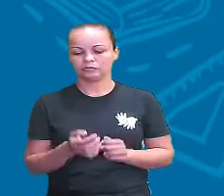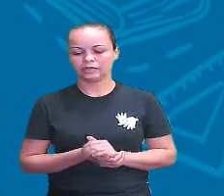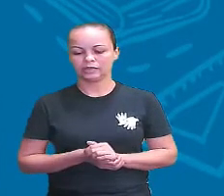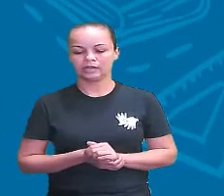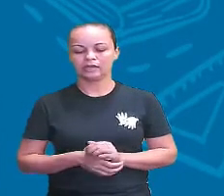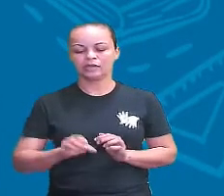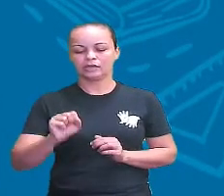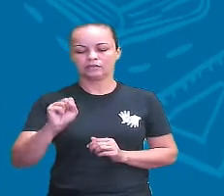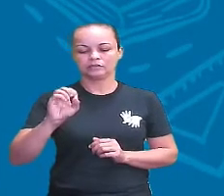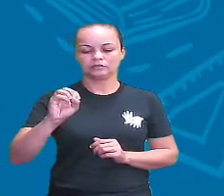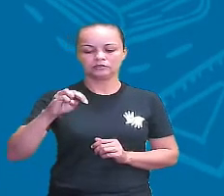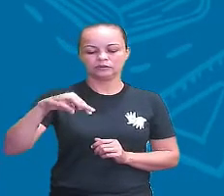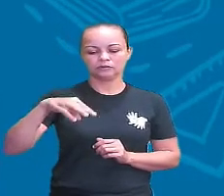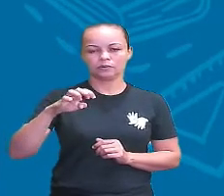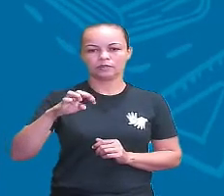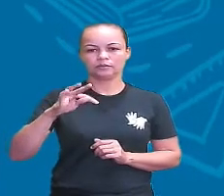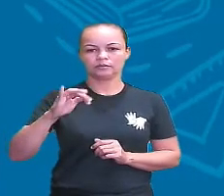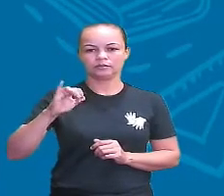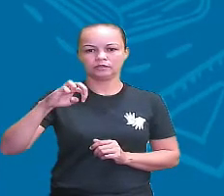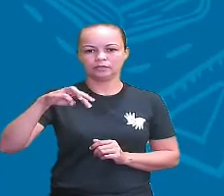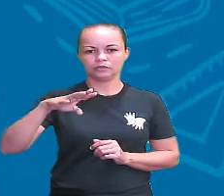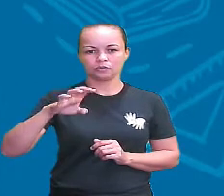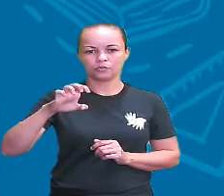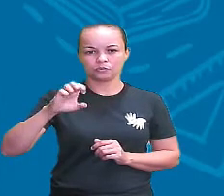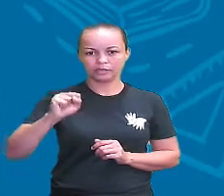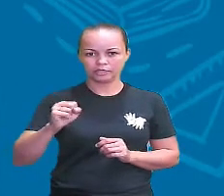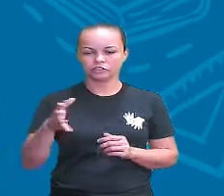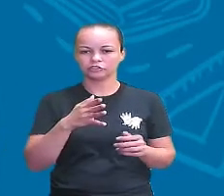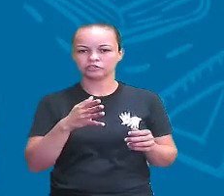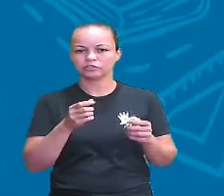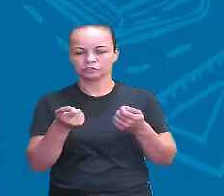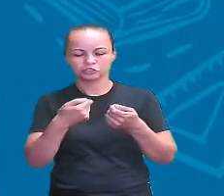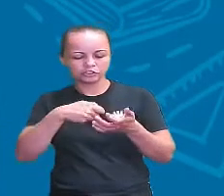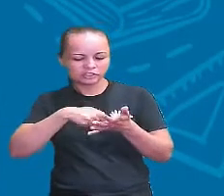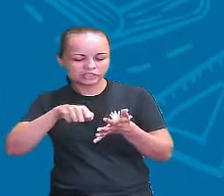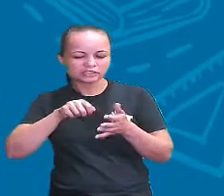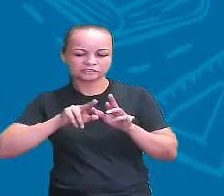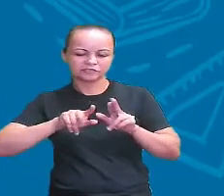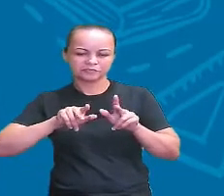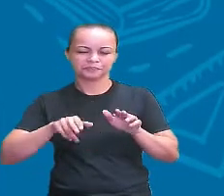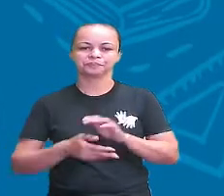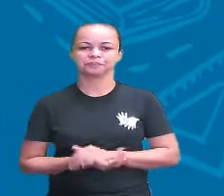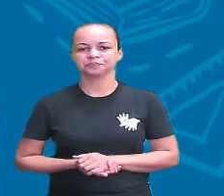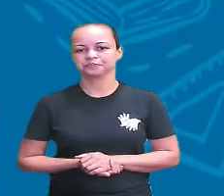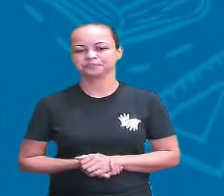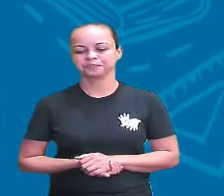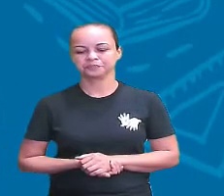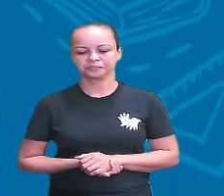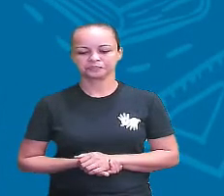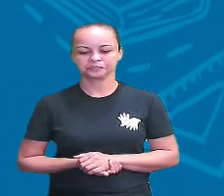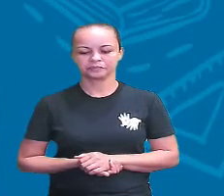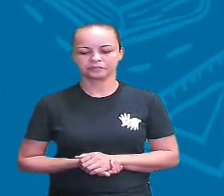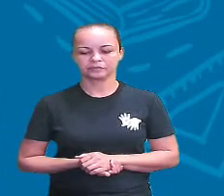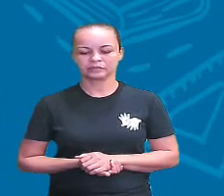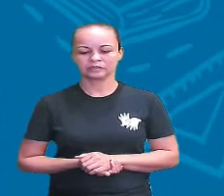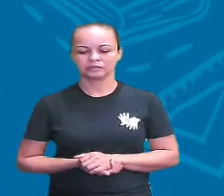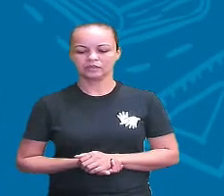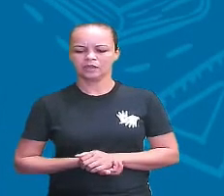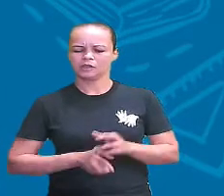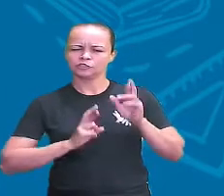como sometime, certo? Vamos para a reflexão? A reflexão de hoje é: luck is